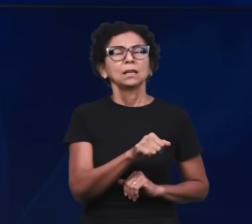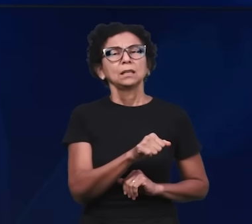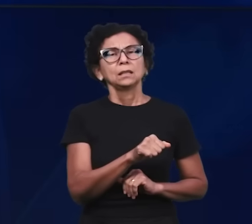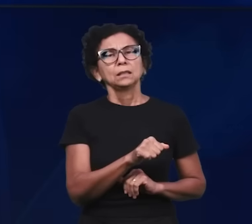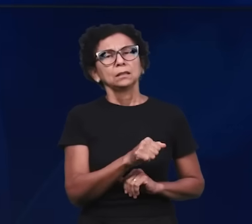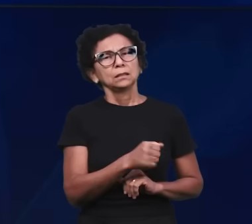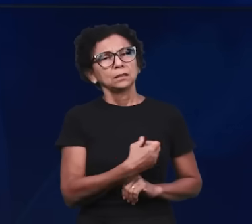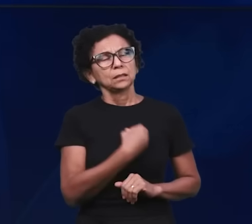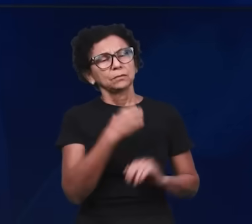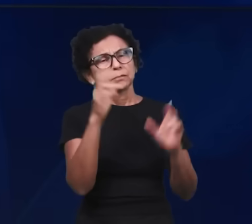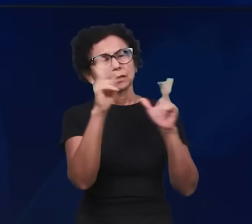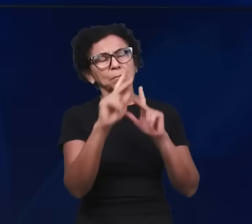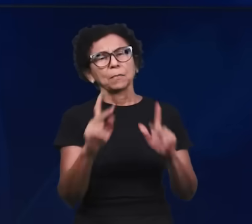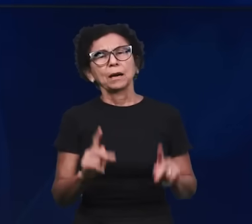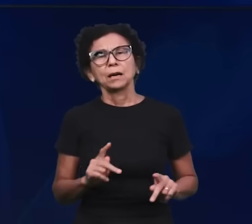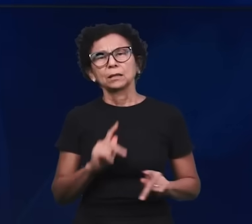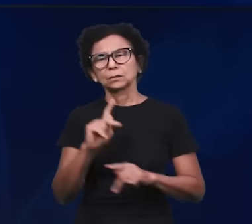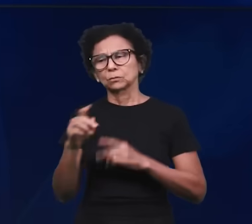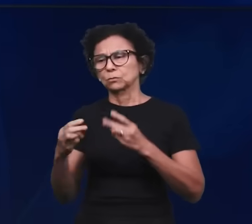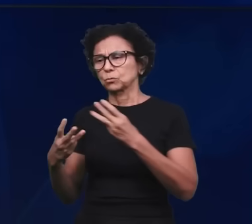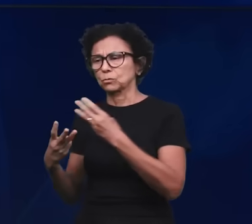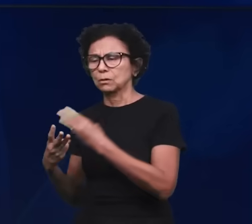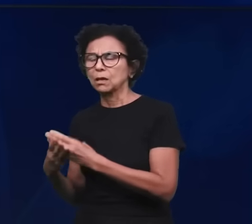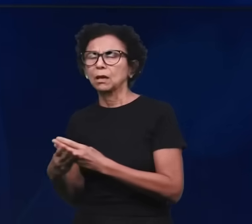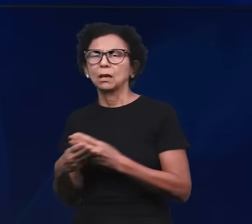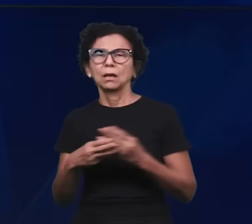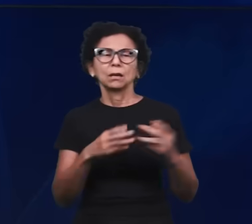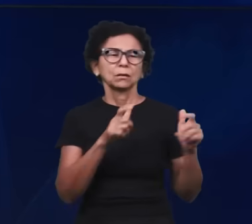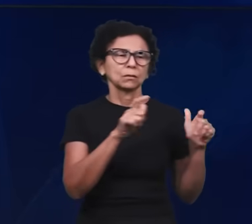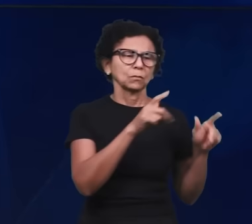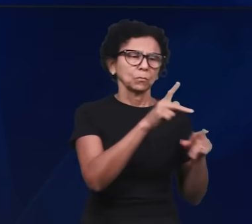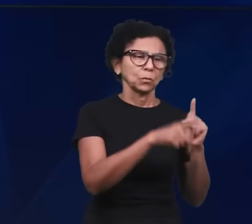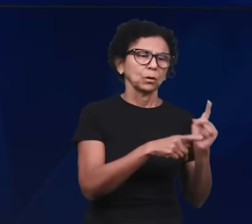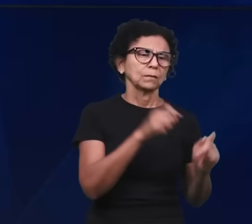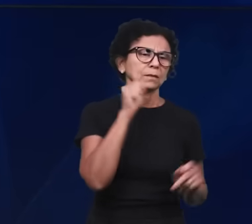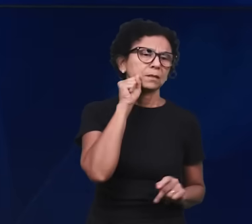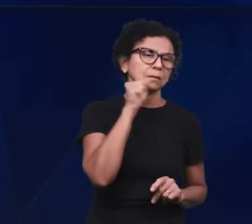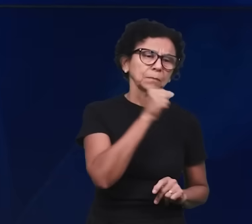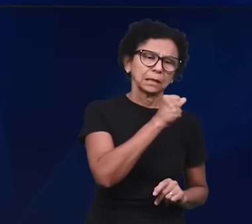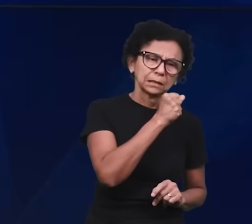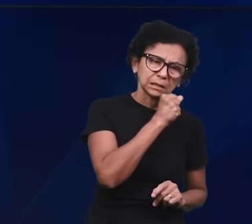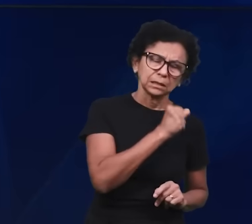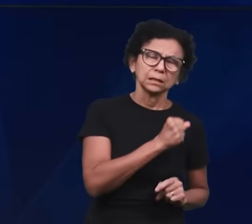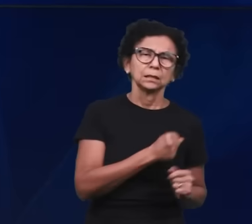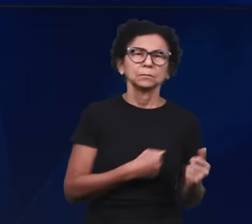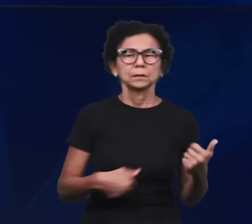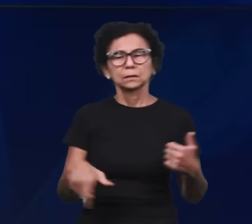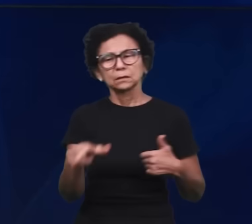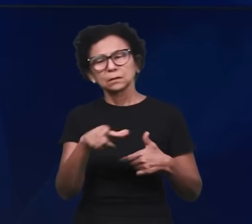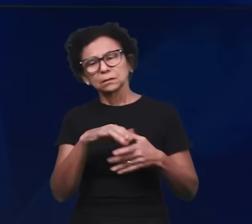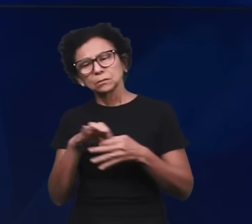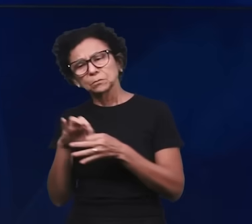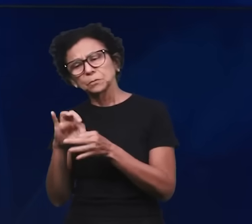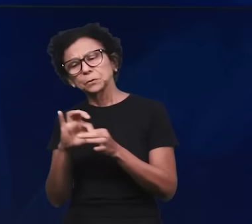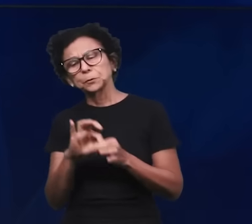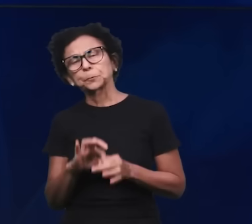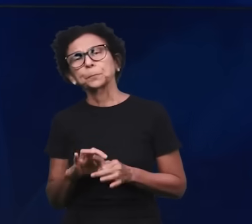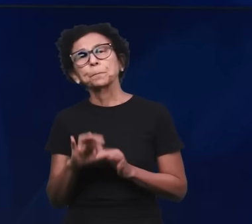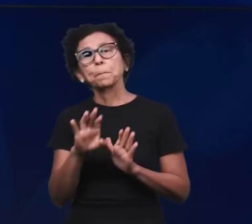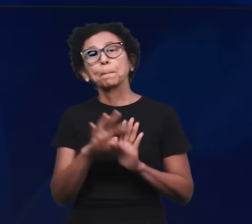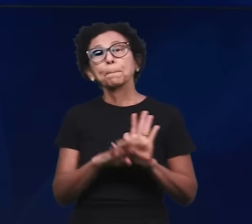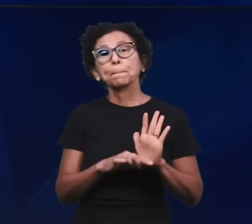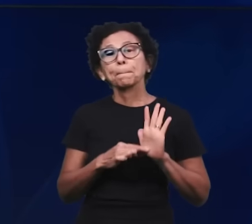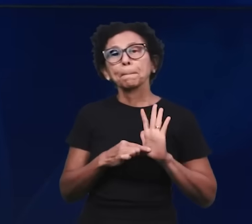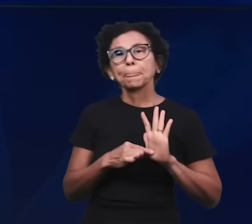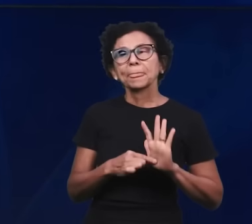com os judeus, né? Não podia ficar essa briga a vida toda, né? E a família também é isso, opera na família para haver uma harmonia. E aqui